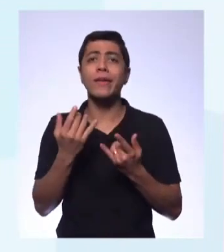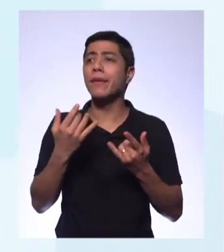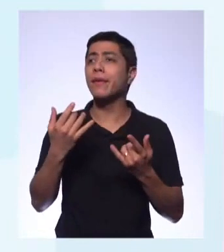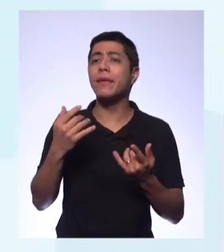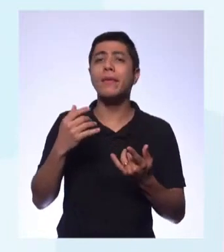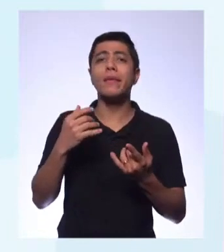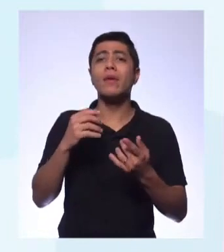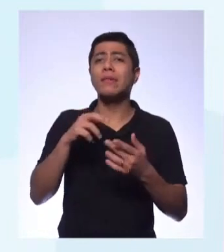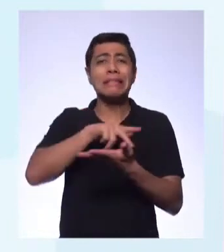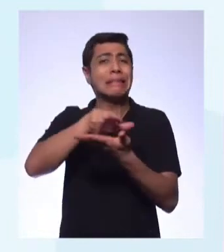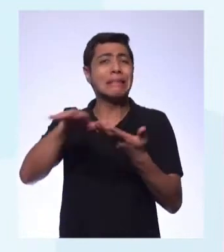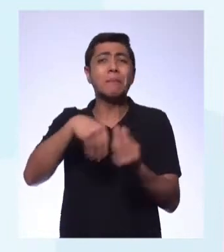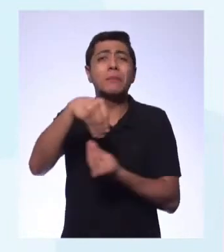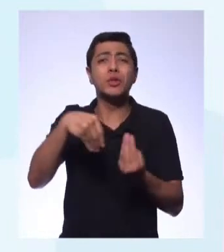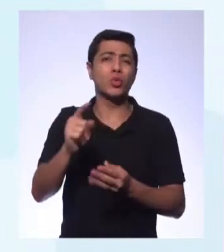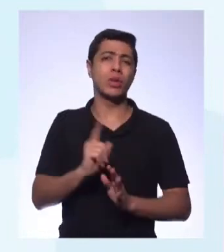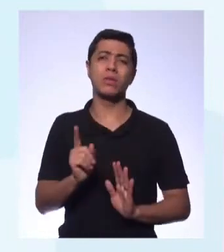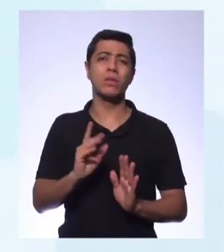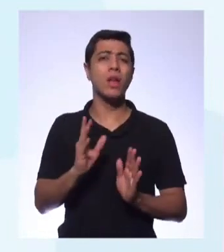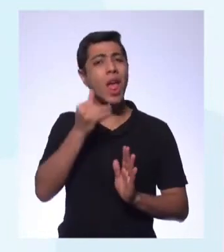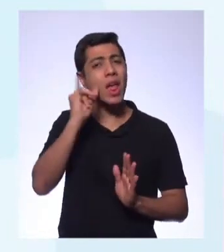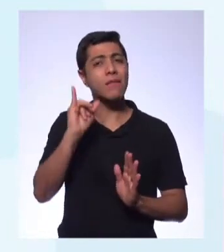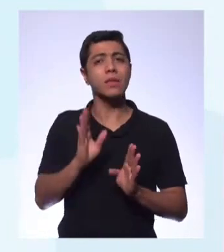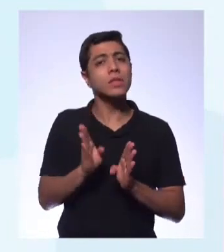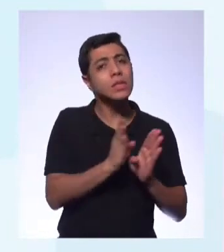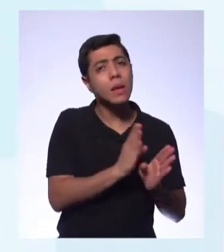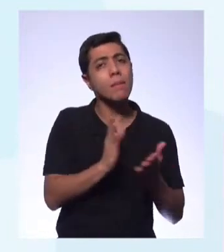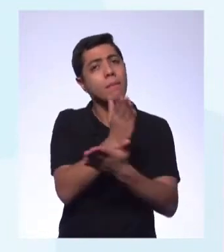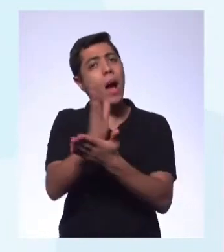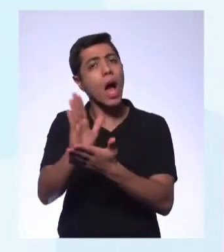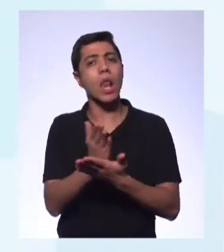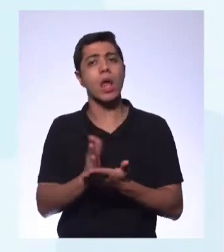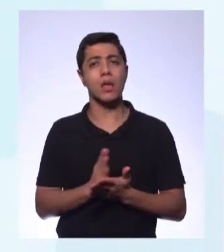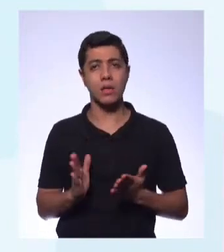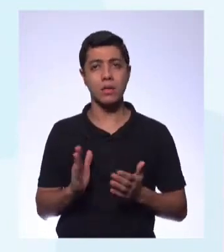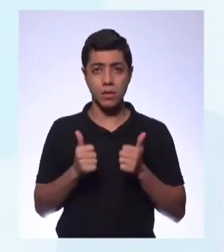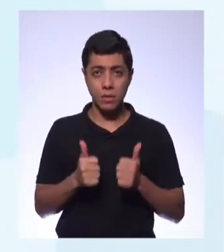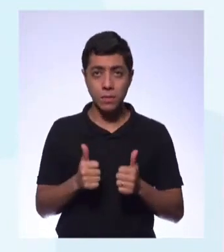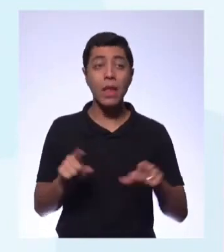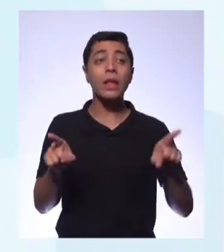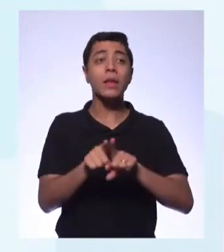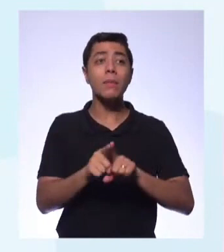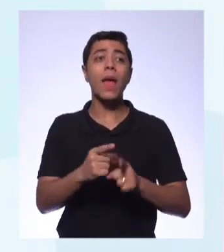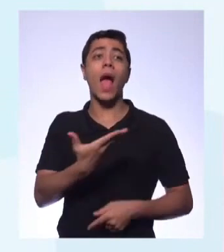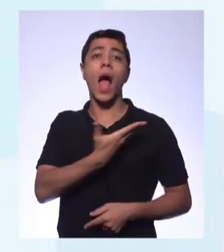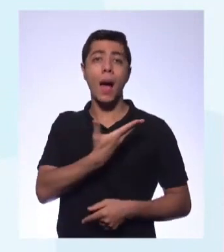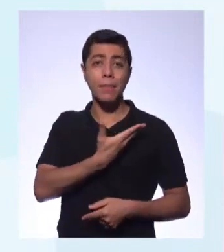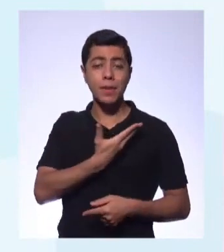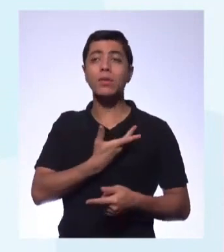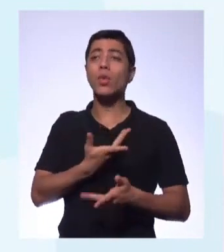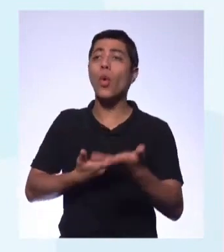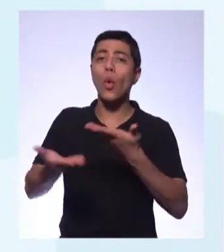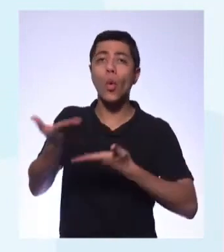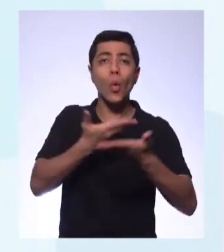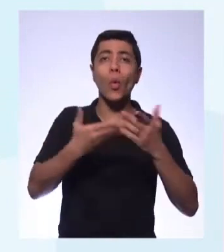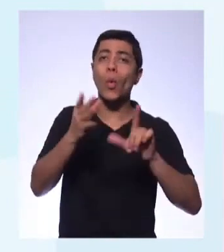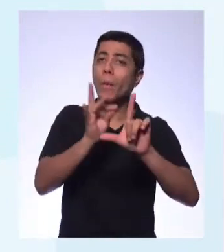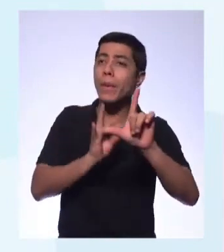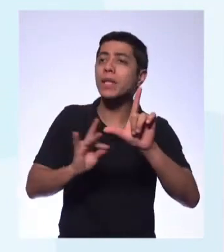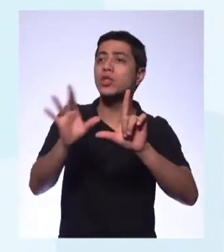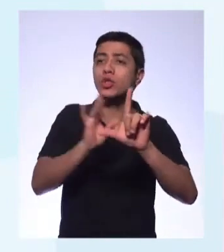lançamento. Isso também é bem importante, tá? E compartilhem, então, com os colegas de vocês, peçam para que eles também socializem as produções